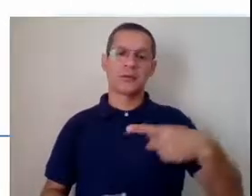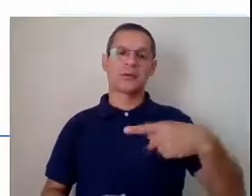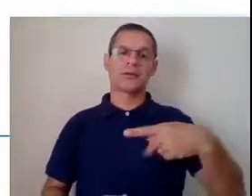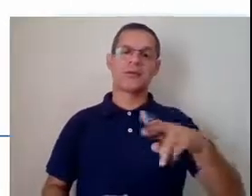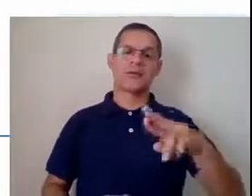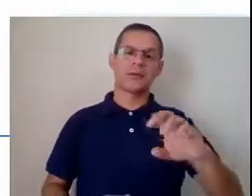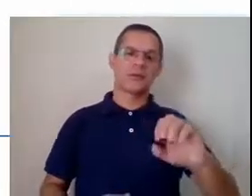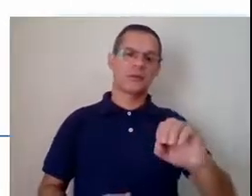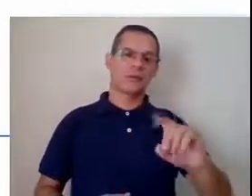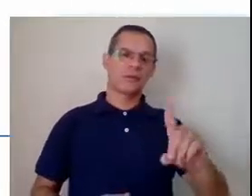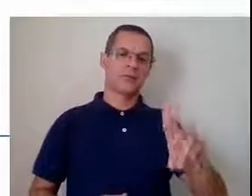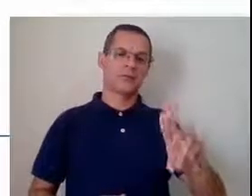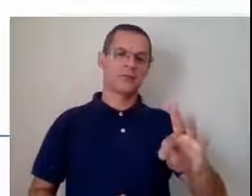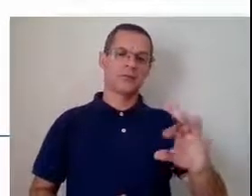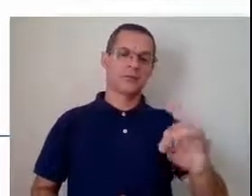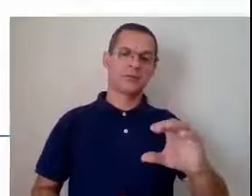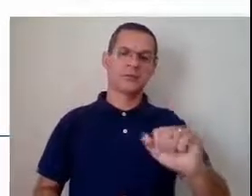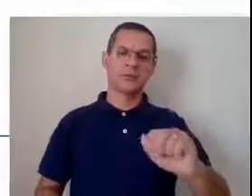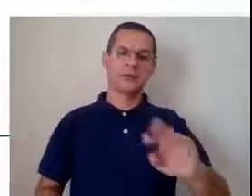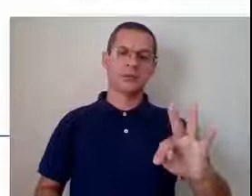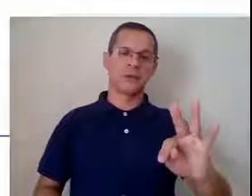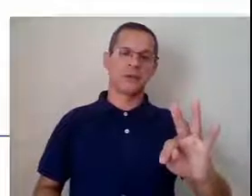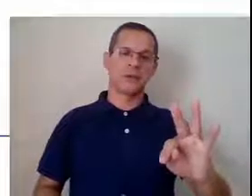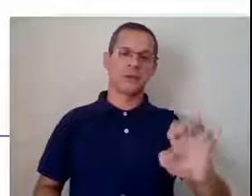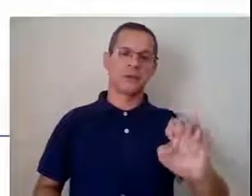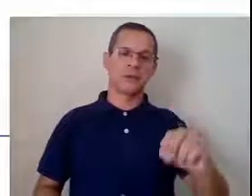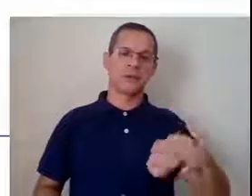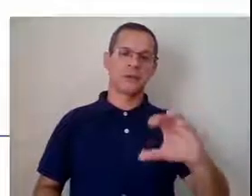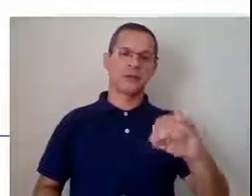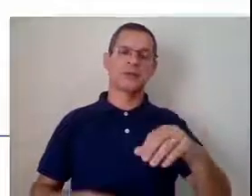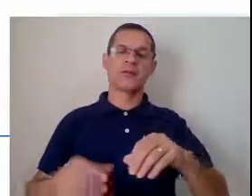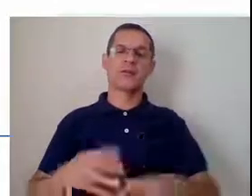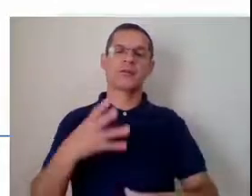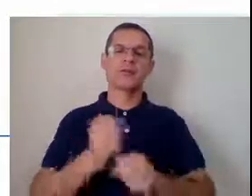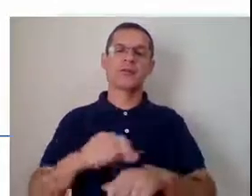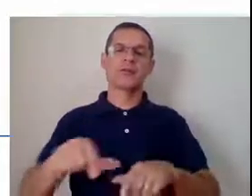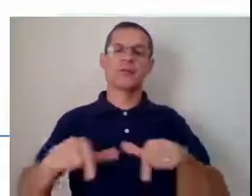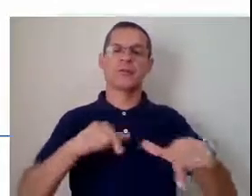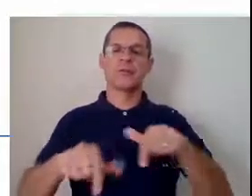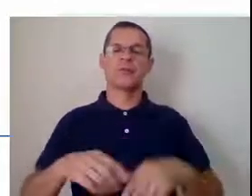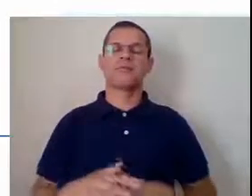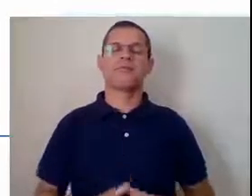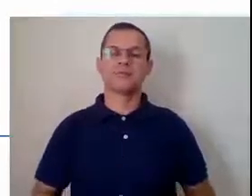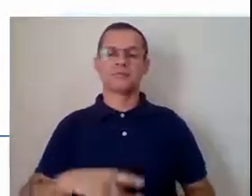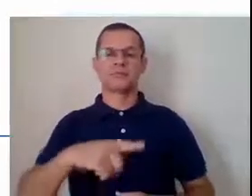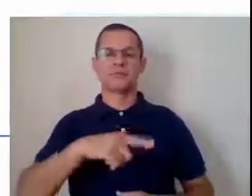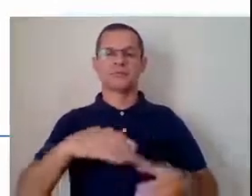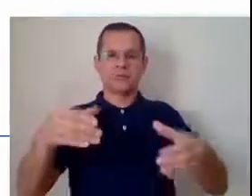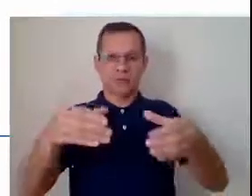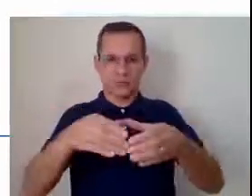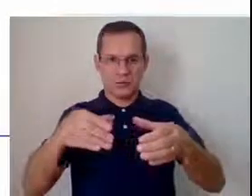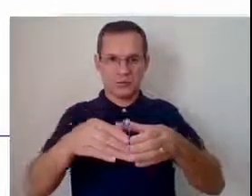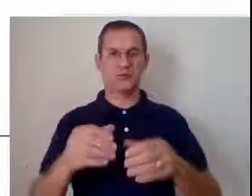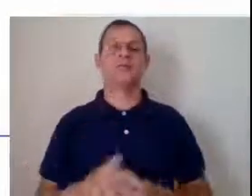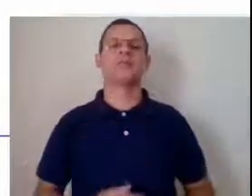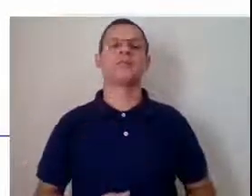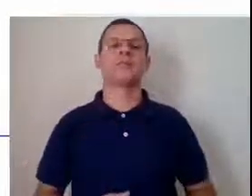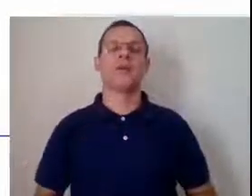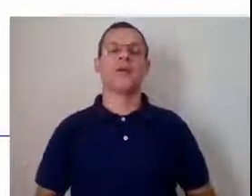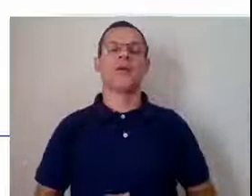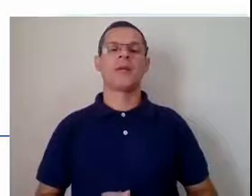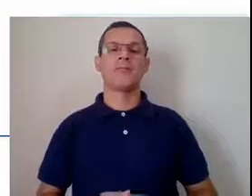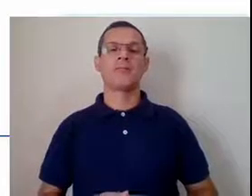produto cartesiano, que é uma dessas operações que nós trabalhamos aí quando nós temos os conjuntos,